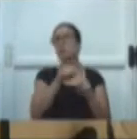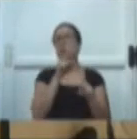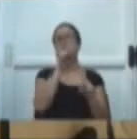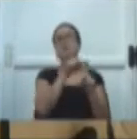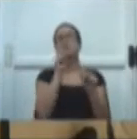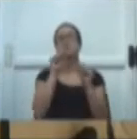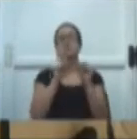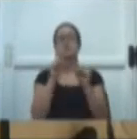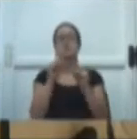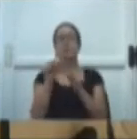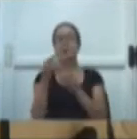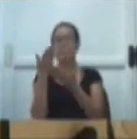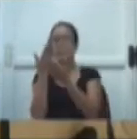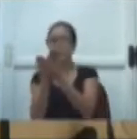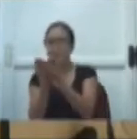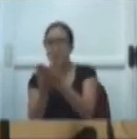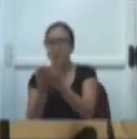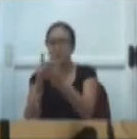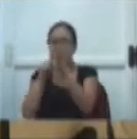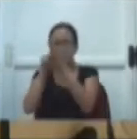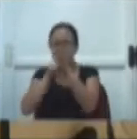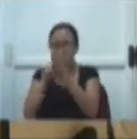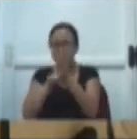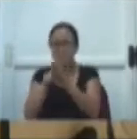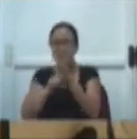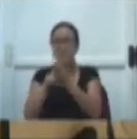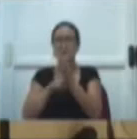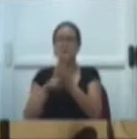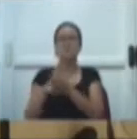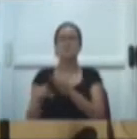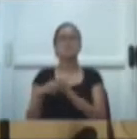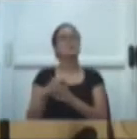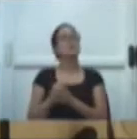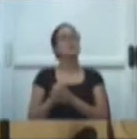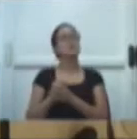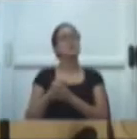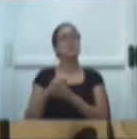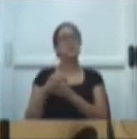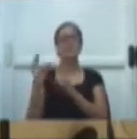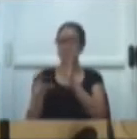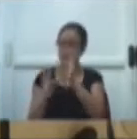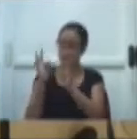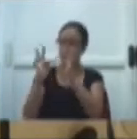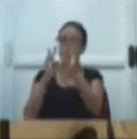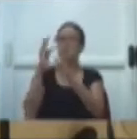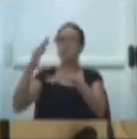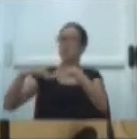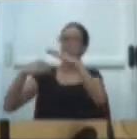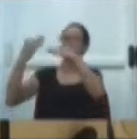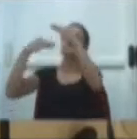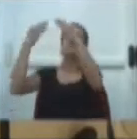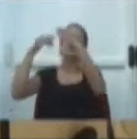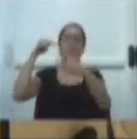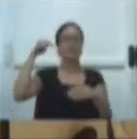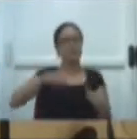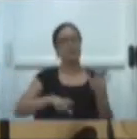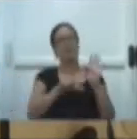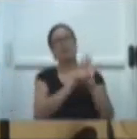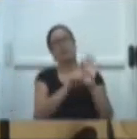o desenvolvimento tecnológico atendidos aos requisitos previstos nessa lei.